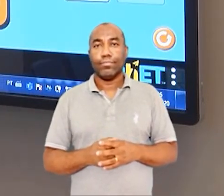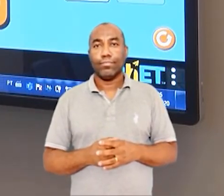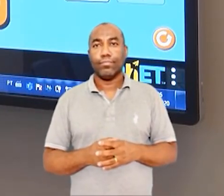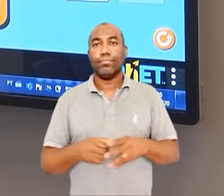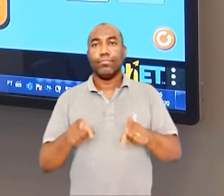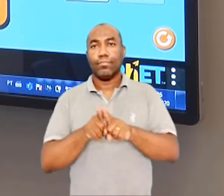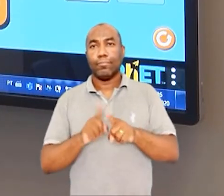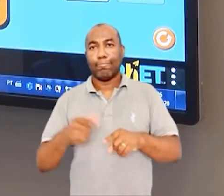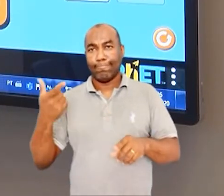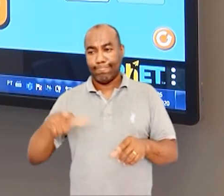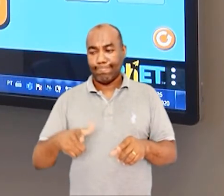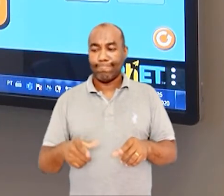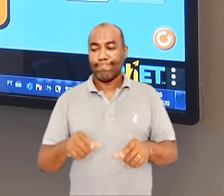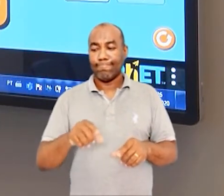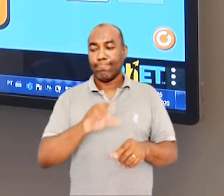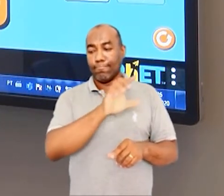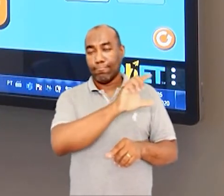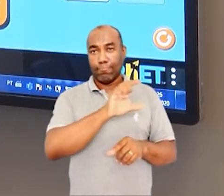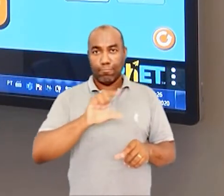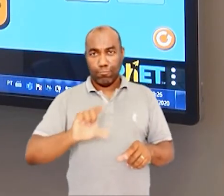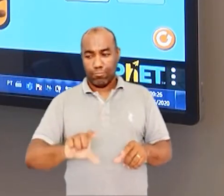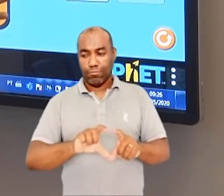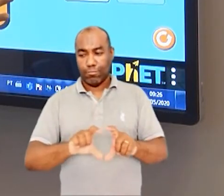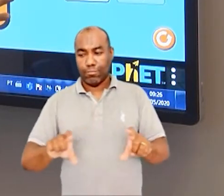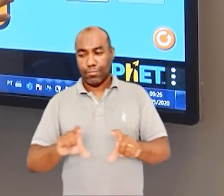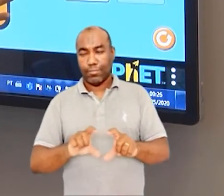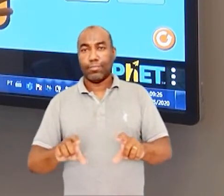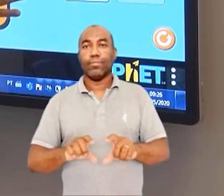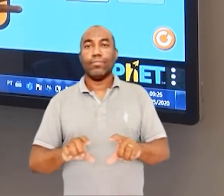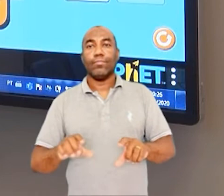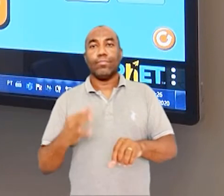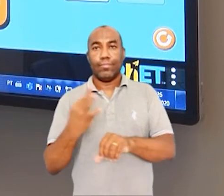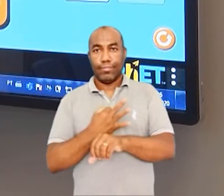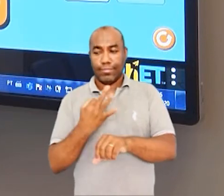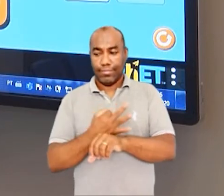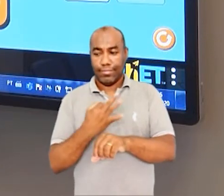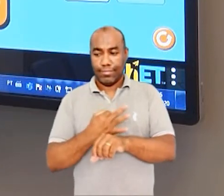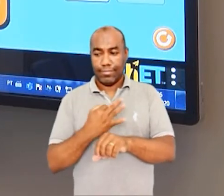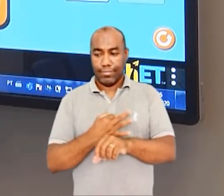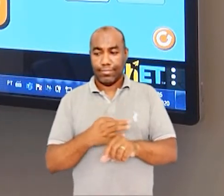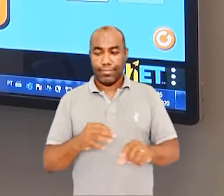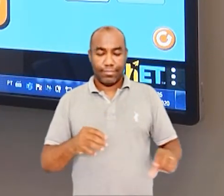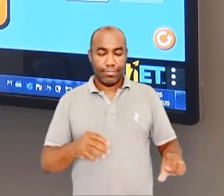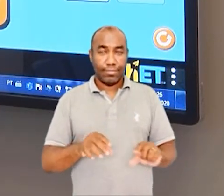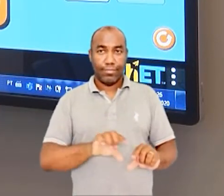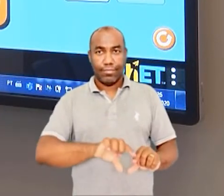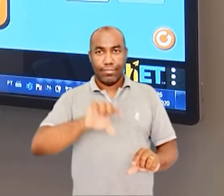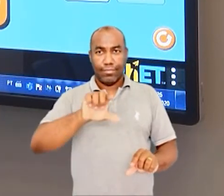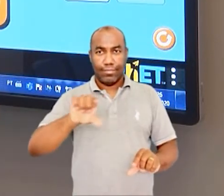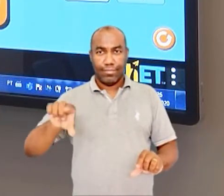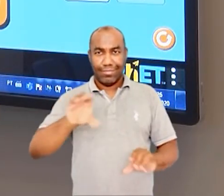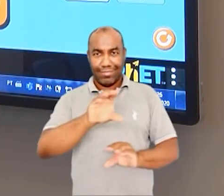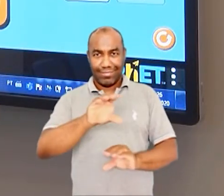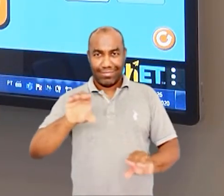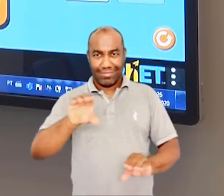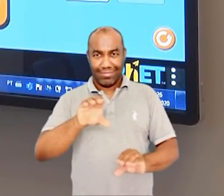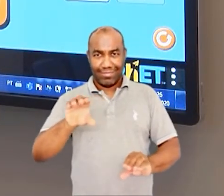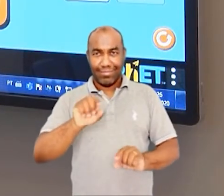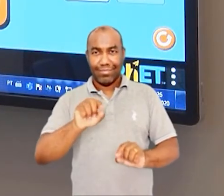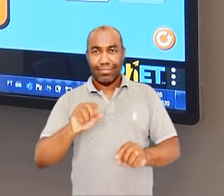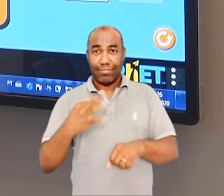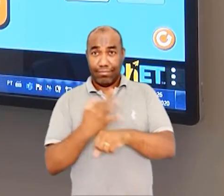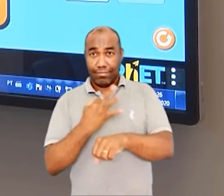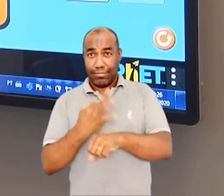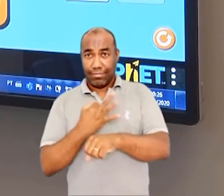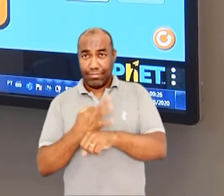um segundo resistor. E aí eu tenho uma resistência em série. Olha aí. Veja bem, ó.